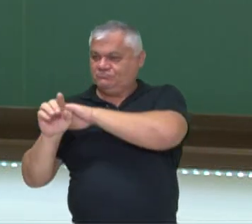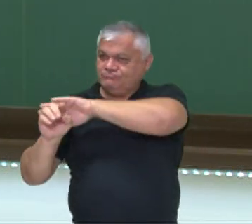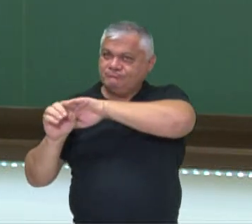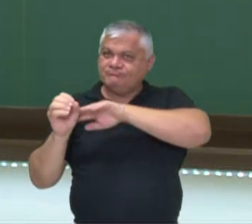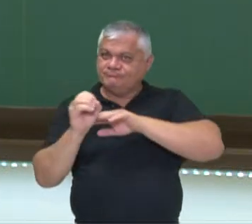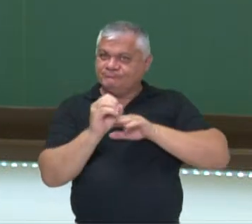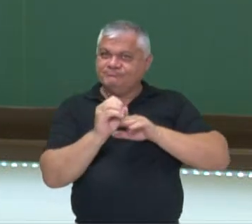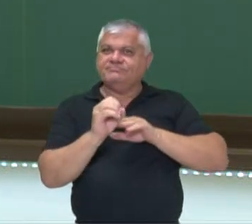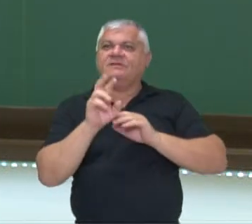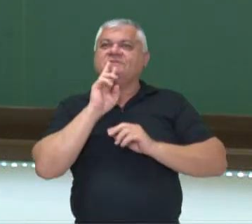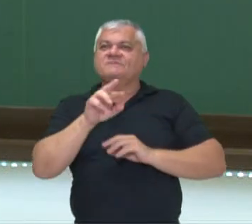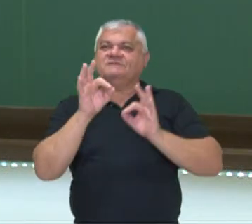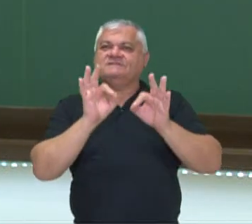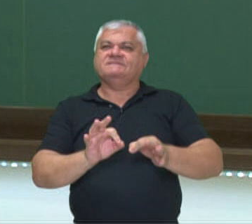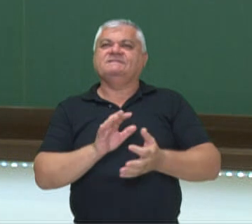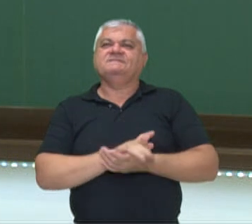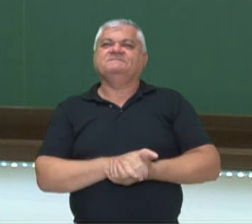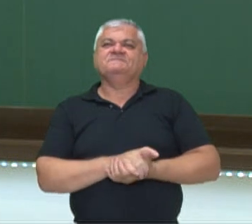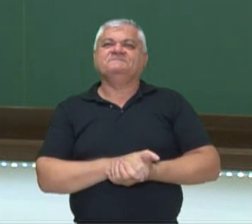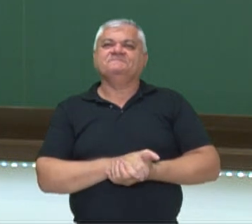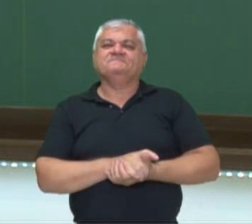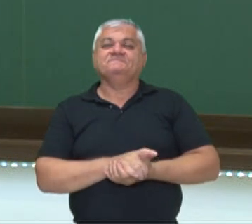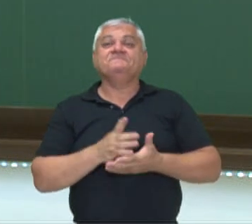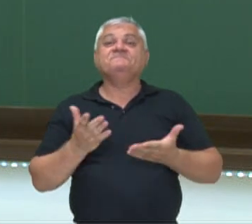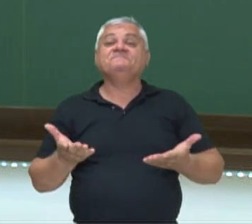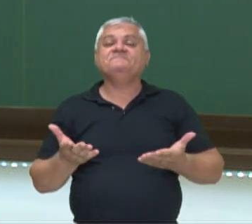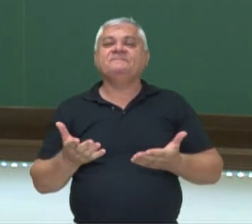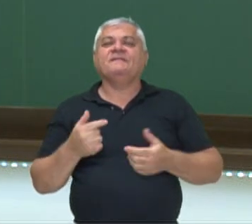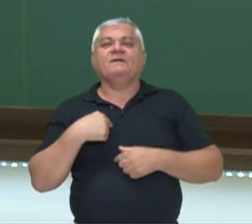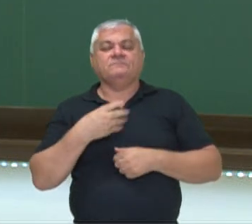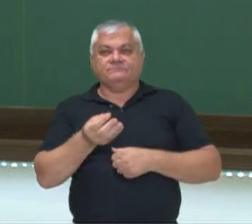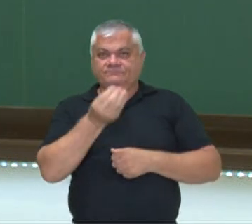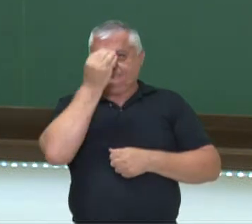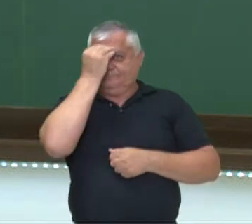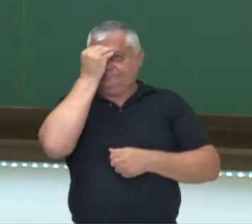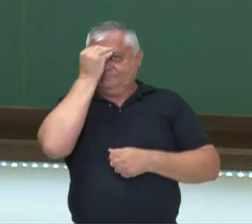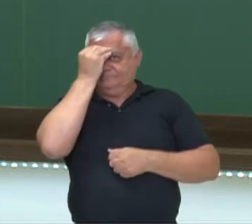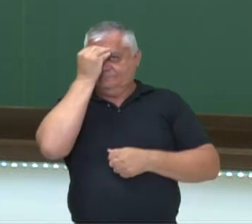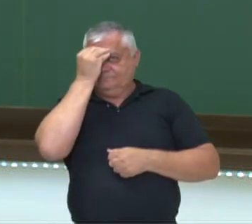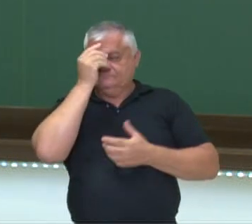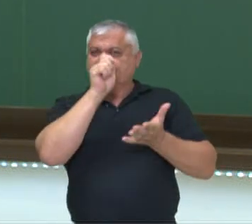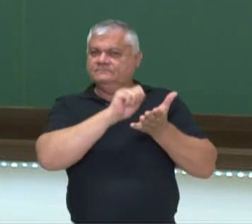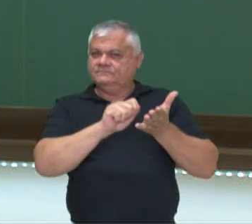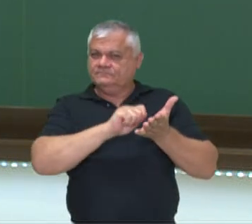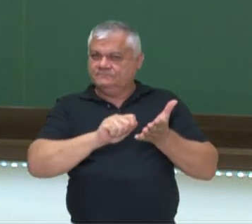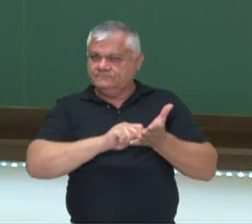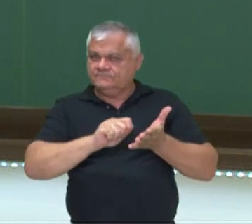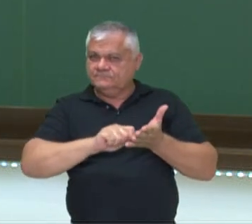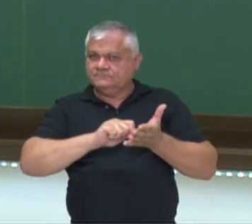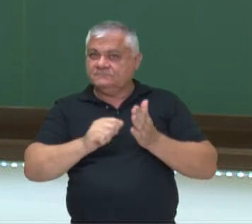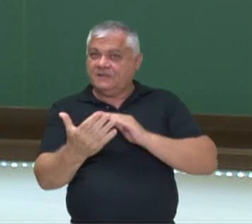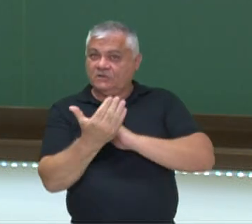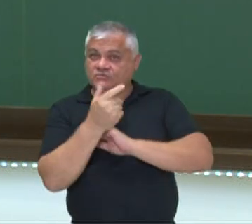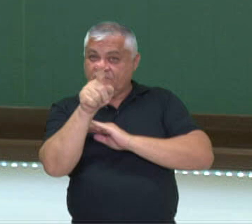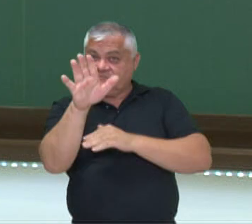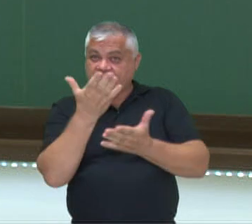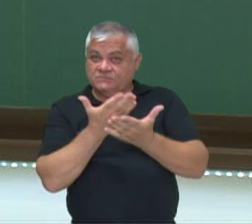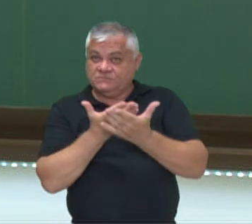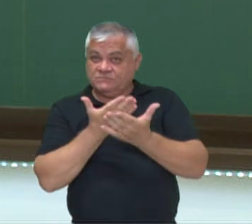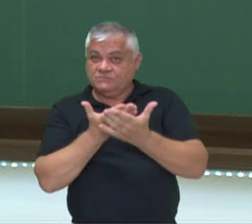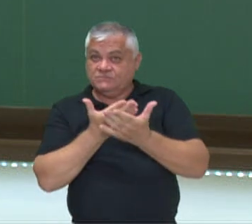e você tem o resultado certinho. Tá? Então, procure não esquecer disso. Mantenha o seu caderno em ordem para facilitar os seus estudos. Tá